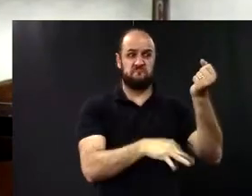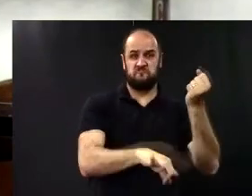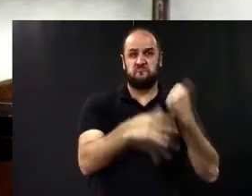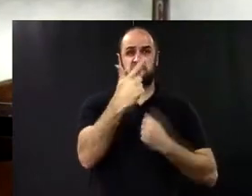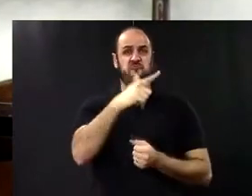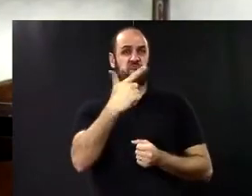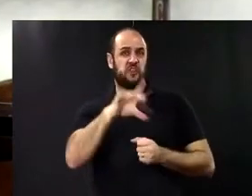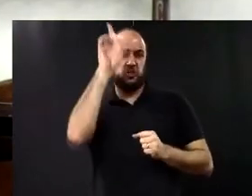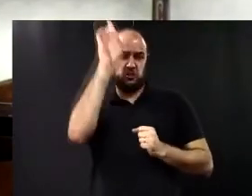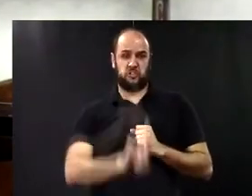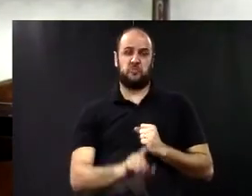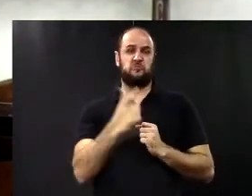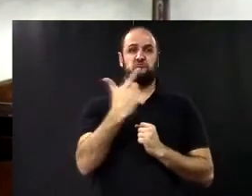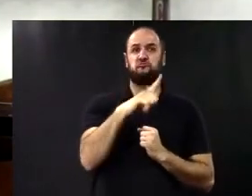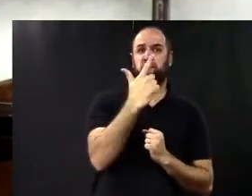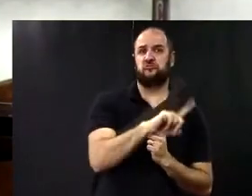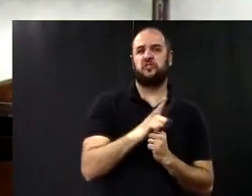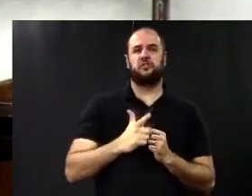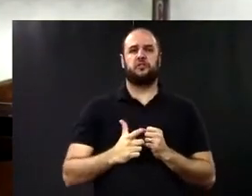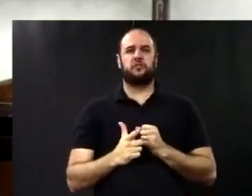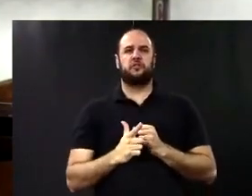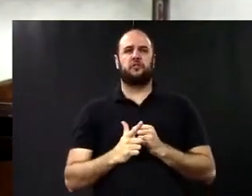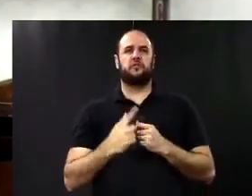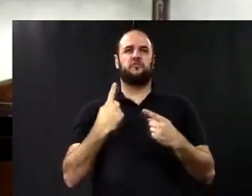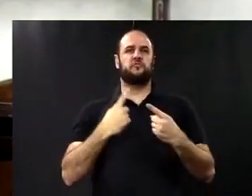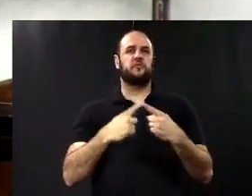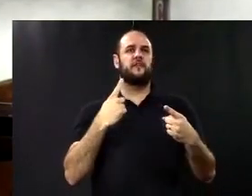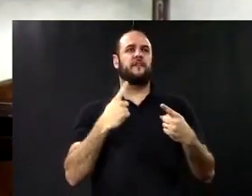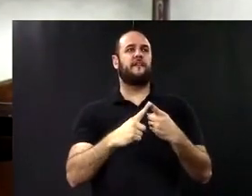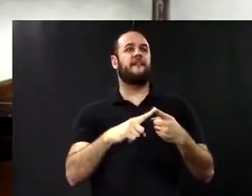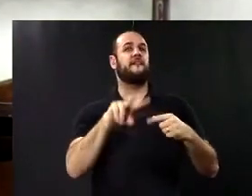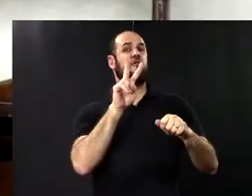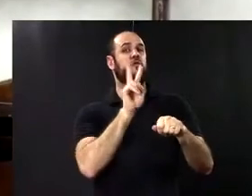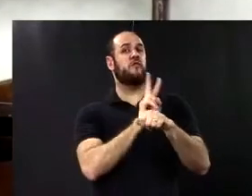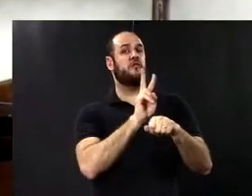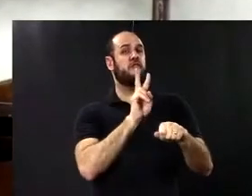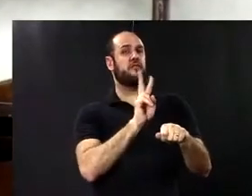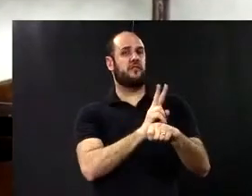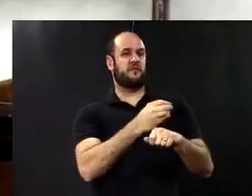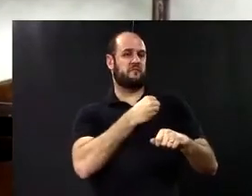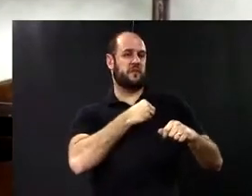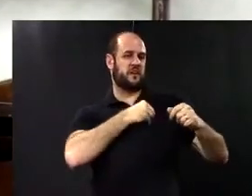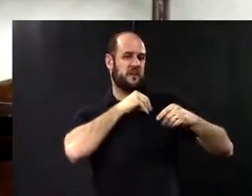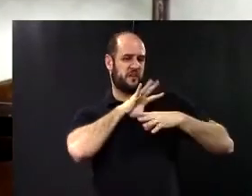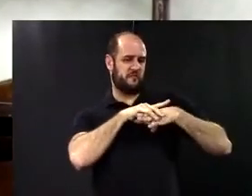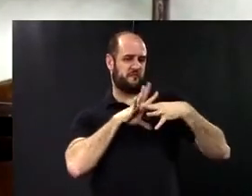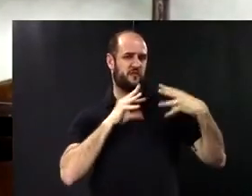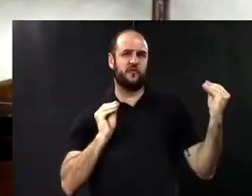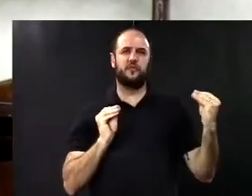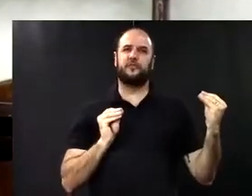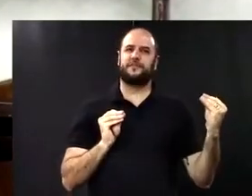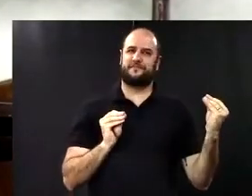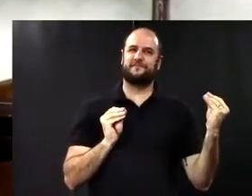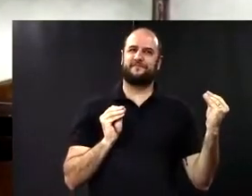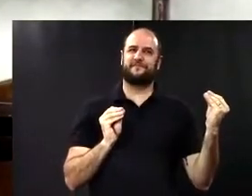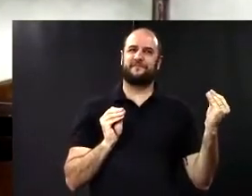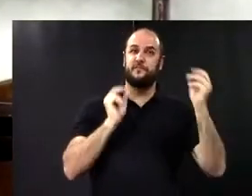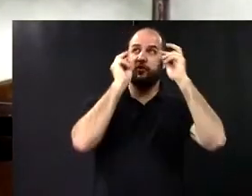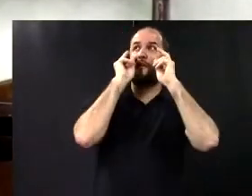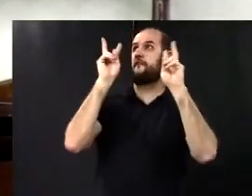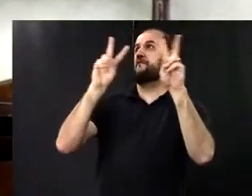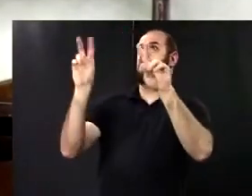vem para tratar o pecado. Então veja o cenário em que nós